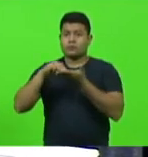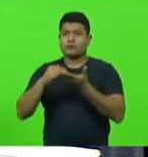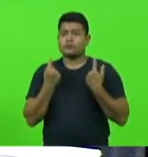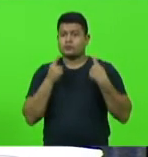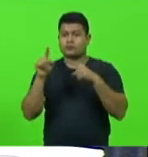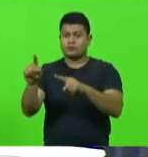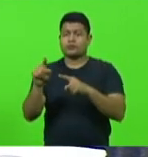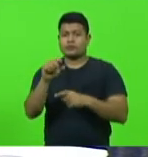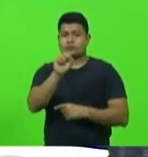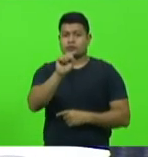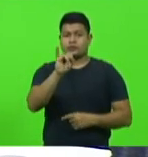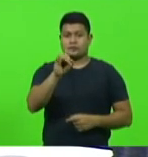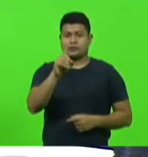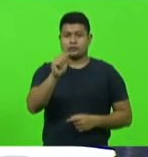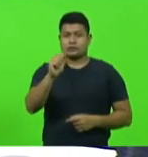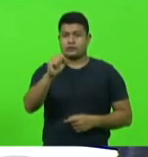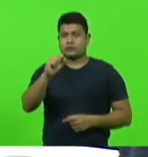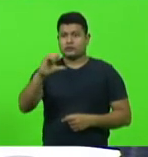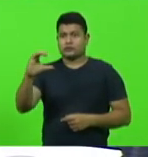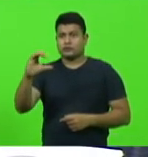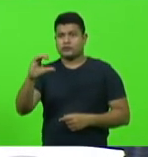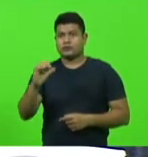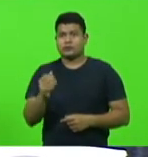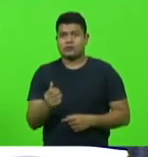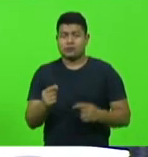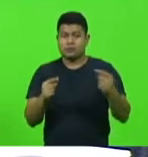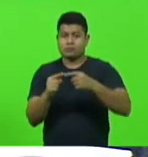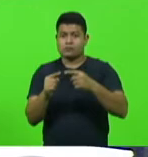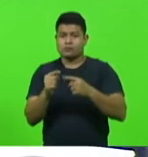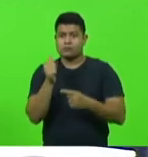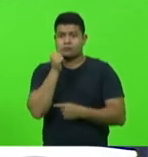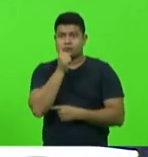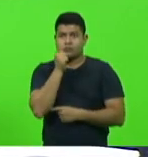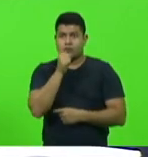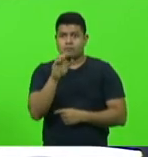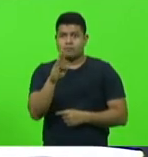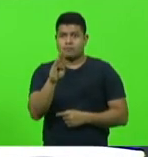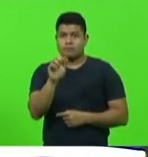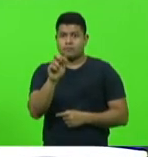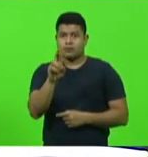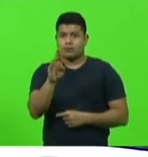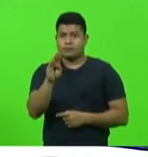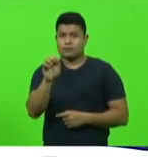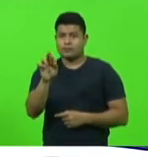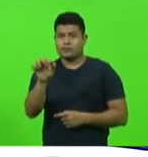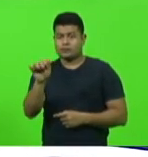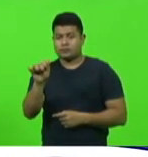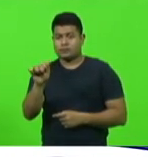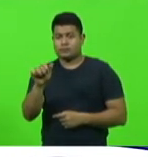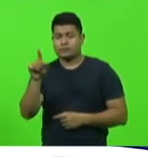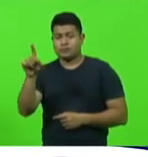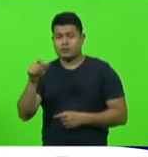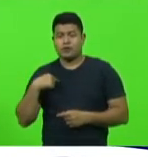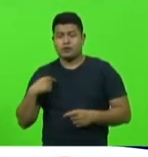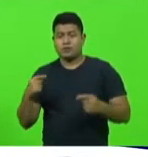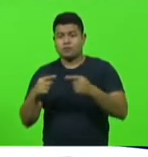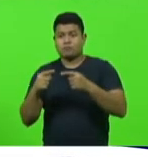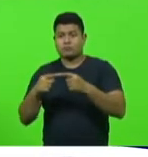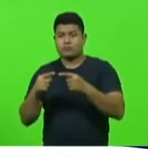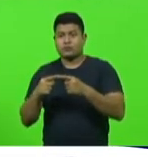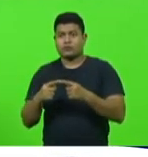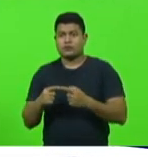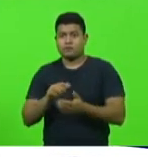questão da Bárbara Hartmann, da Farra do Boi. Conversei hoje com o presidente Plínio e